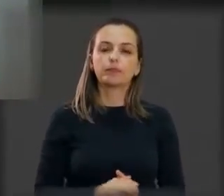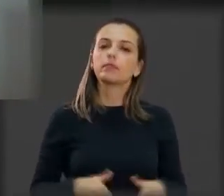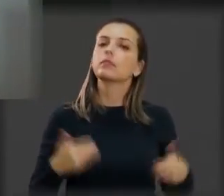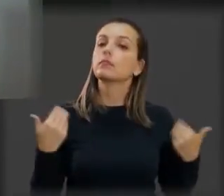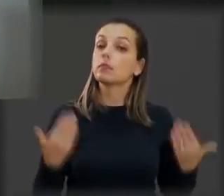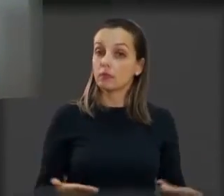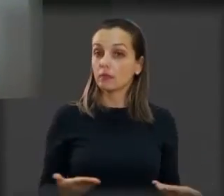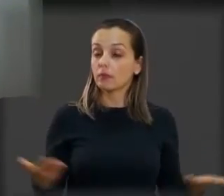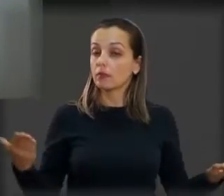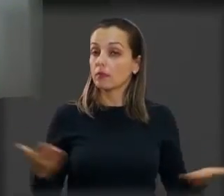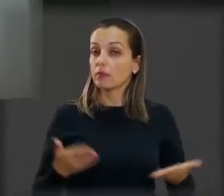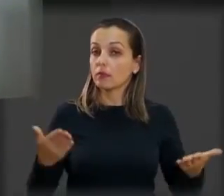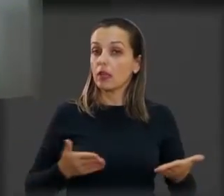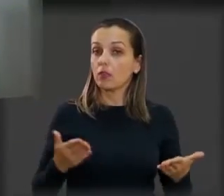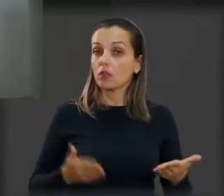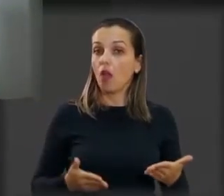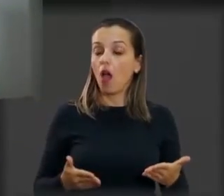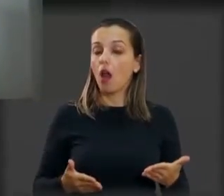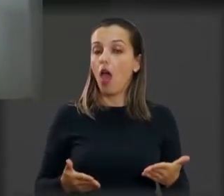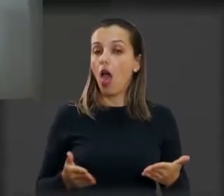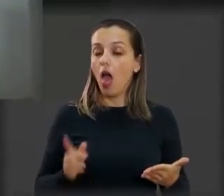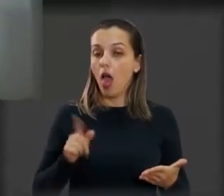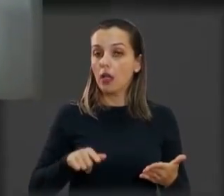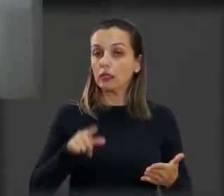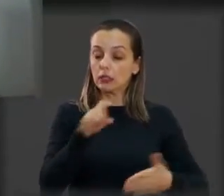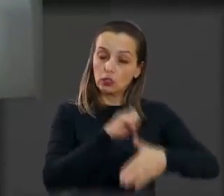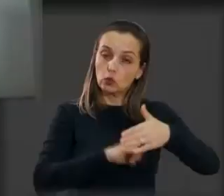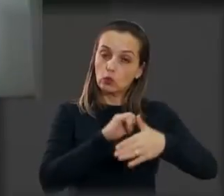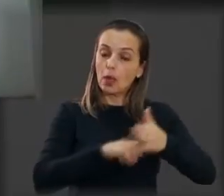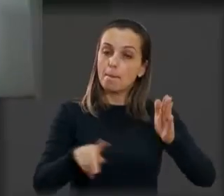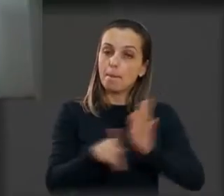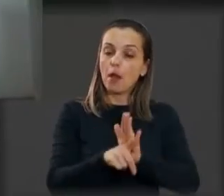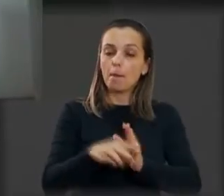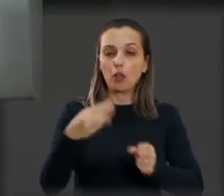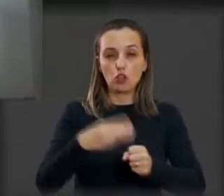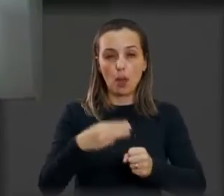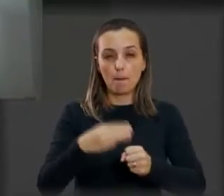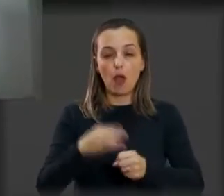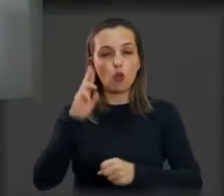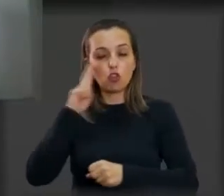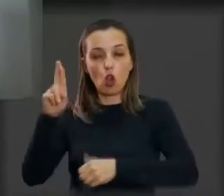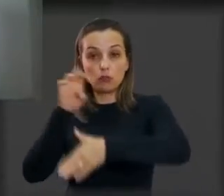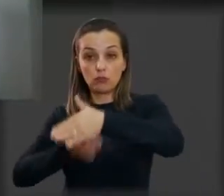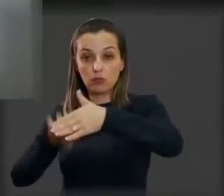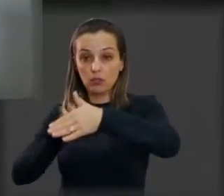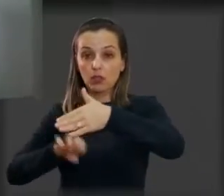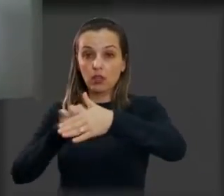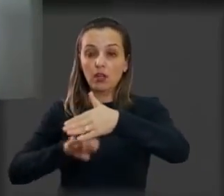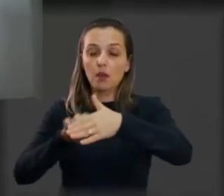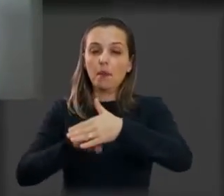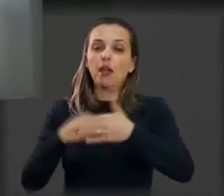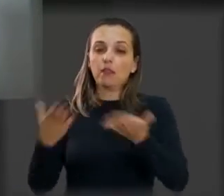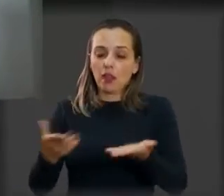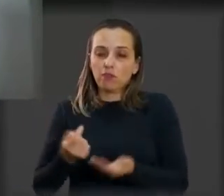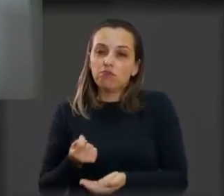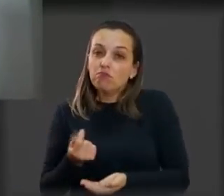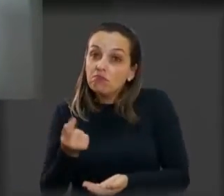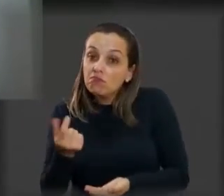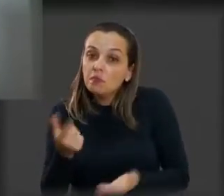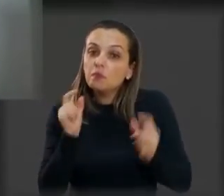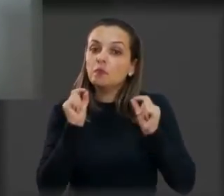Então, vamos respeitar os nossos guardas municipais. E aos empresários que estão me assistindo, alguns